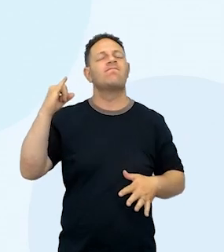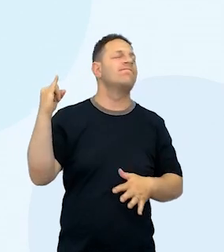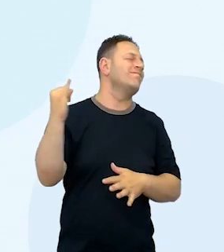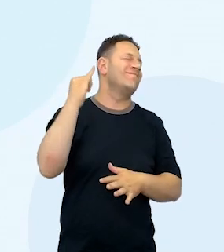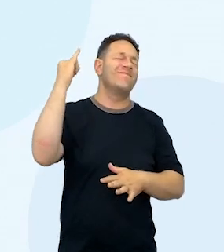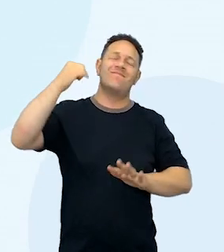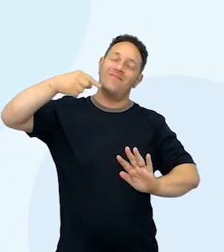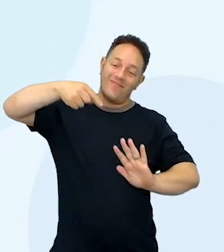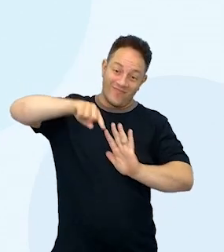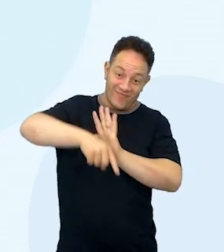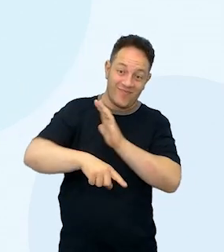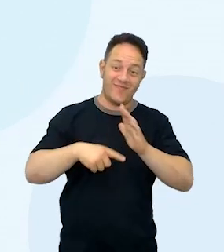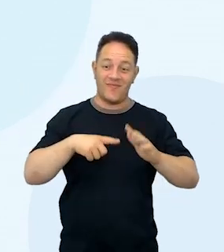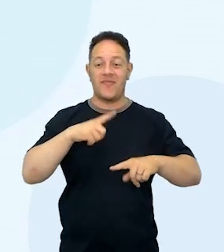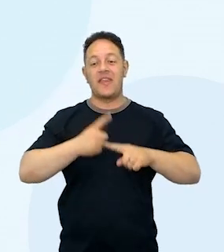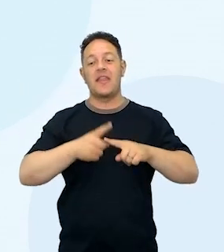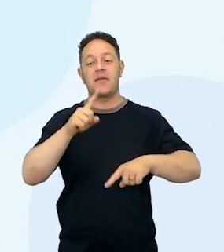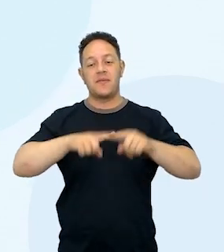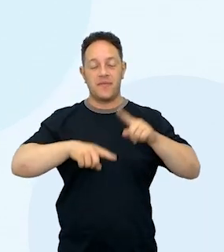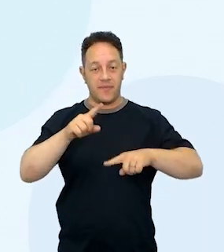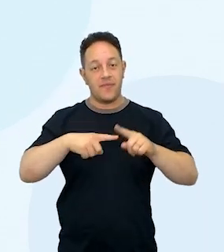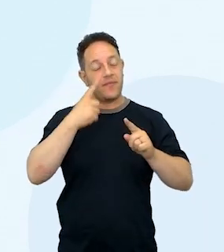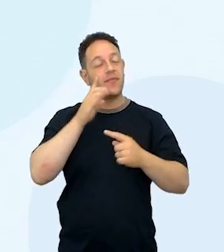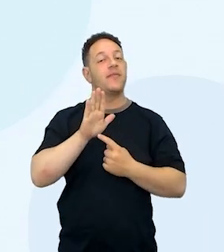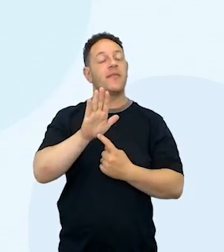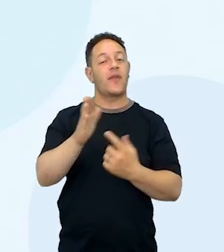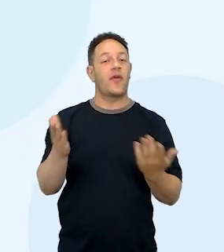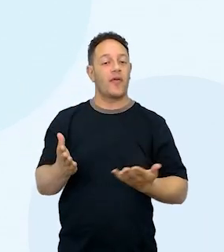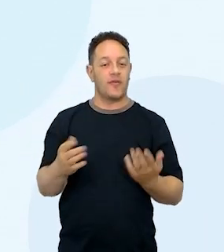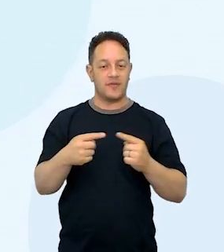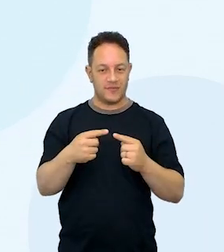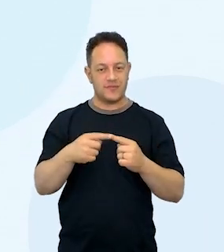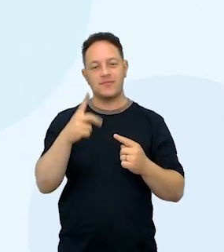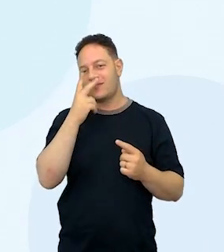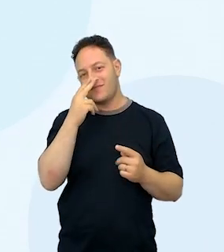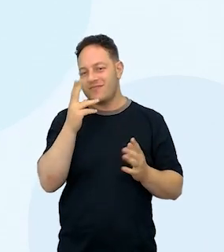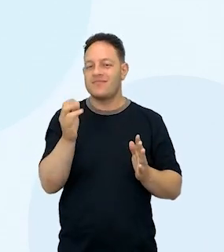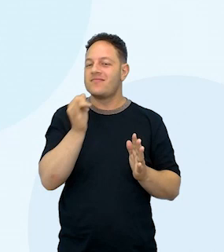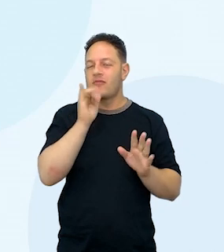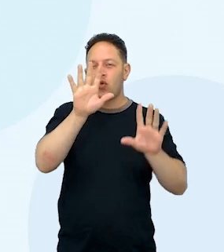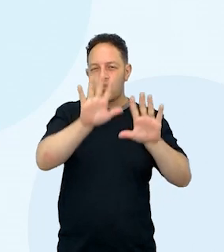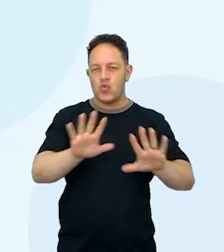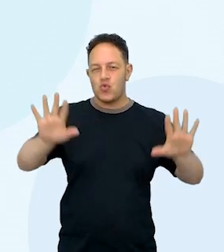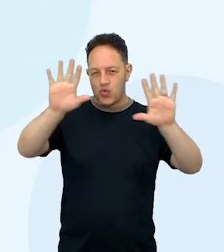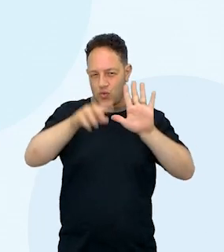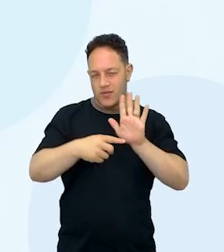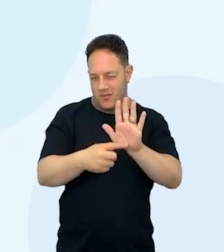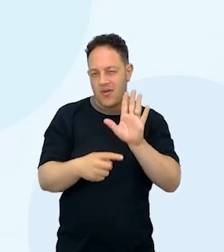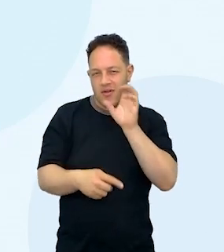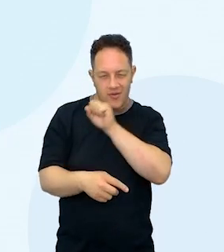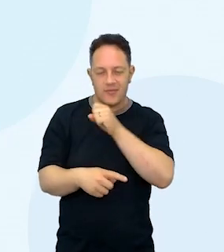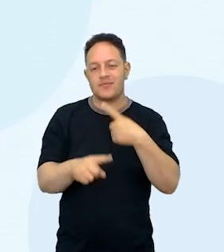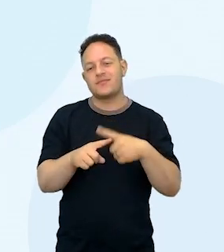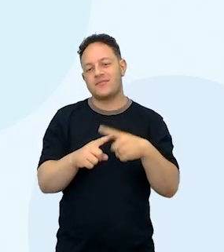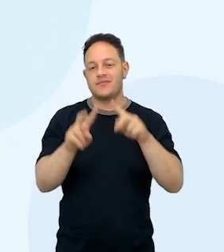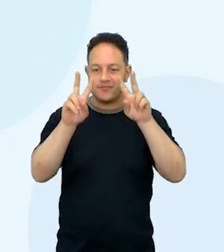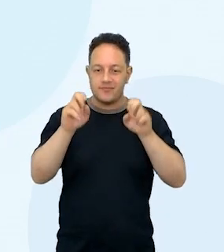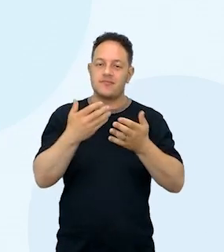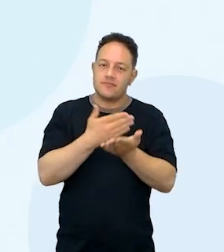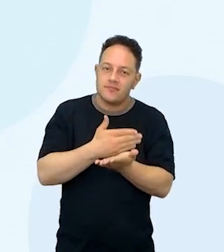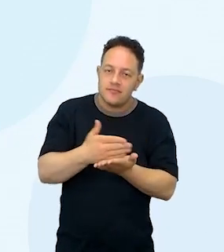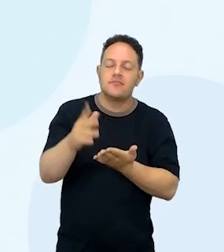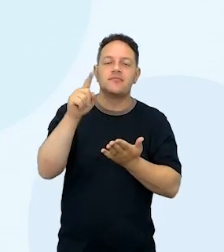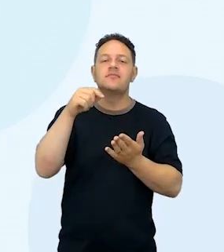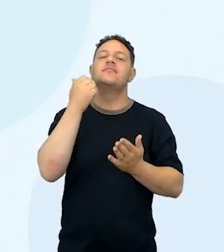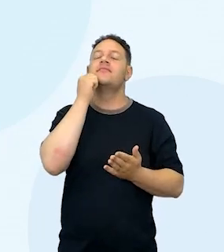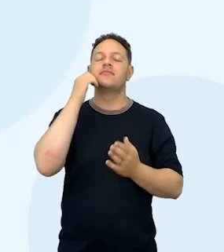densa devido ao material, é a que nós estamos apresentando hoje aqui de maneira meio que panorâmica para vocês, porque é sobre iniciação